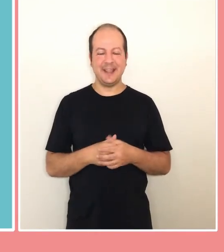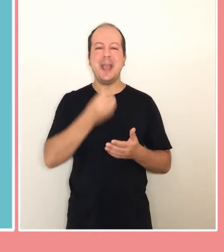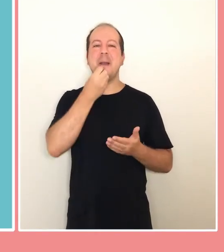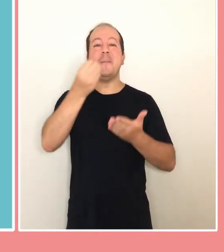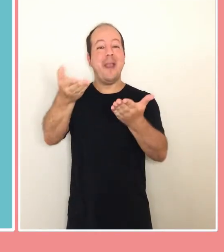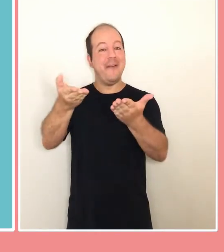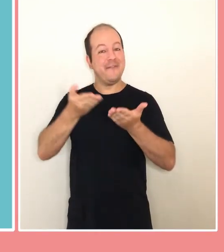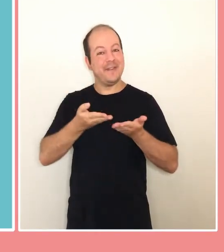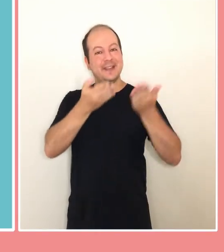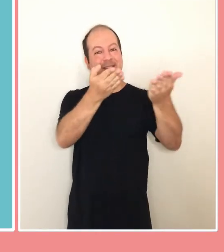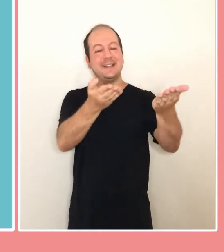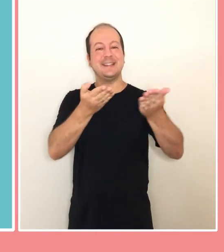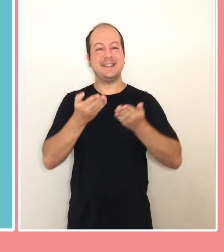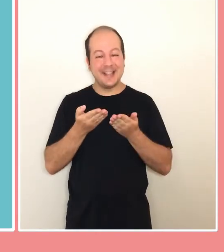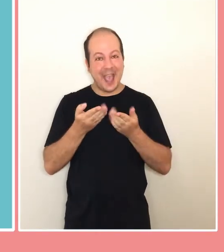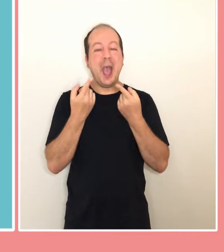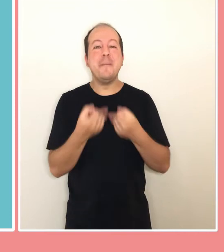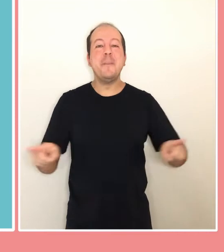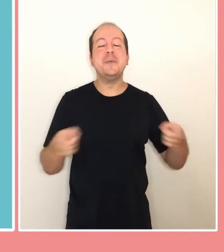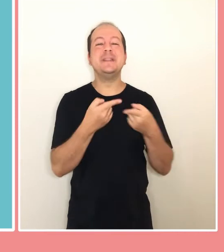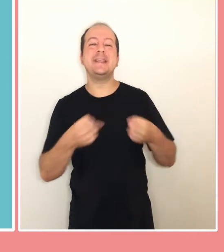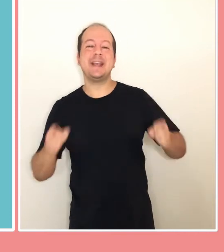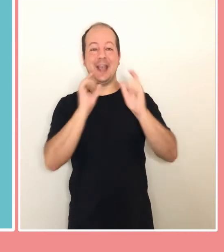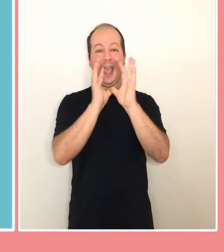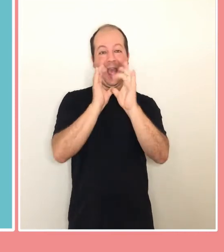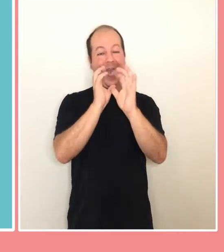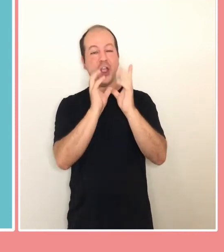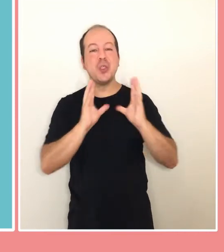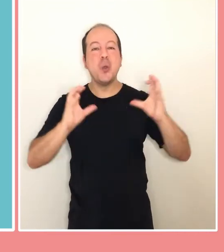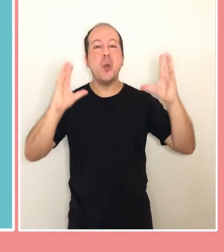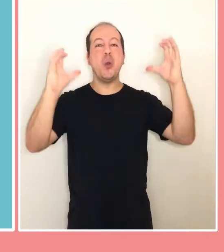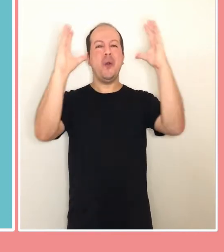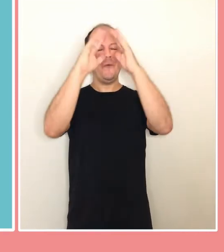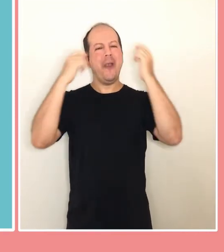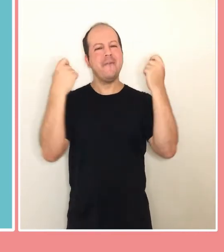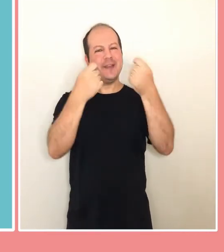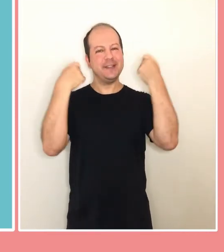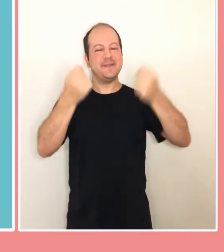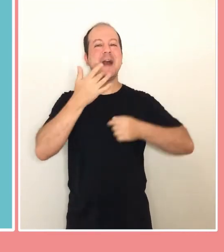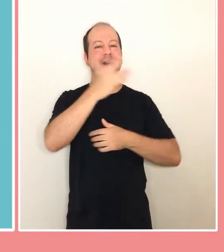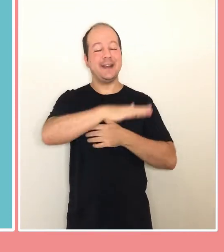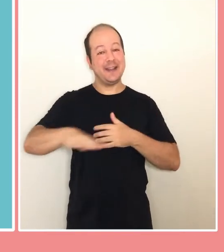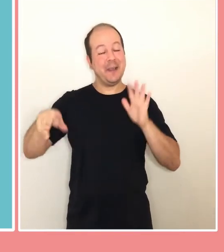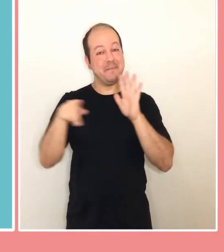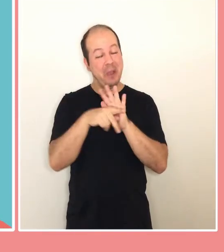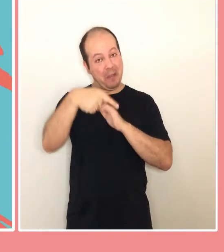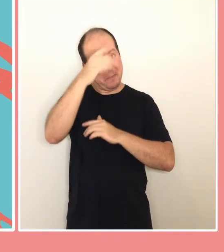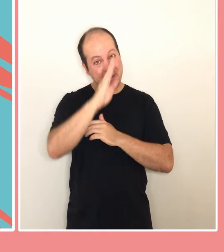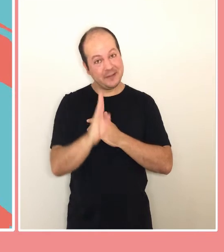Sejam bem-vindas e bem-vindos ao Musicar na Nuvem, o maior festival de música para crianças do